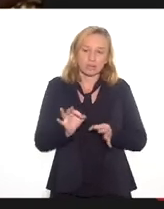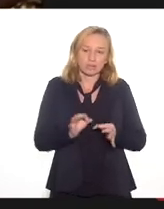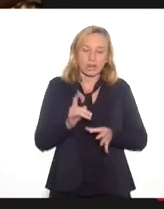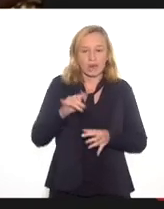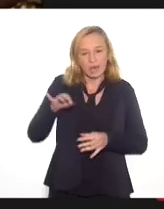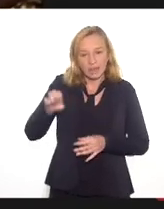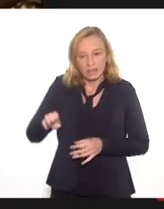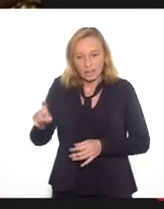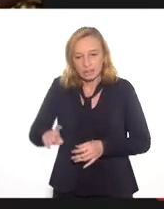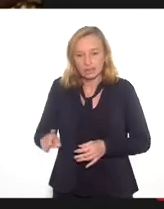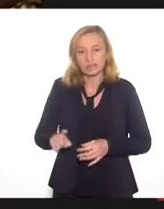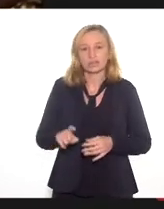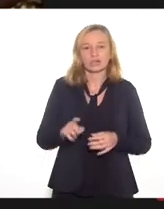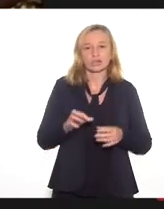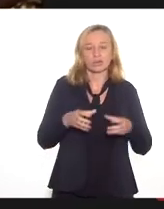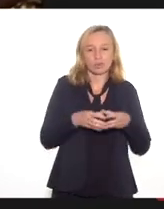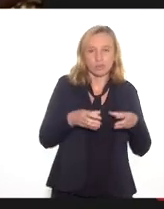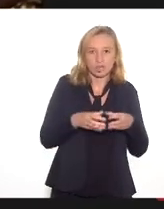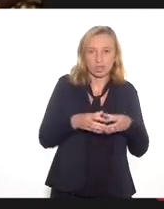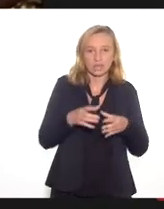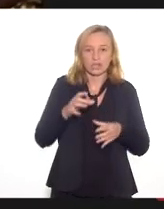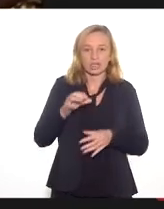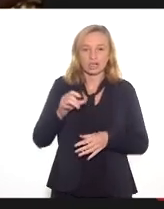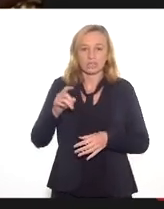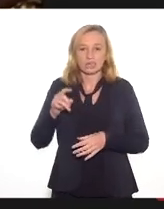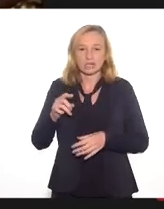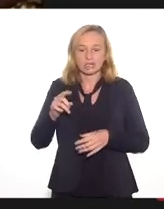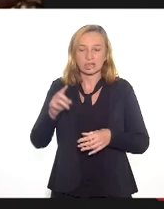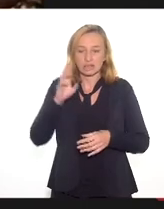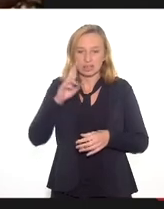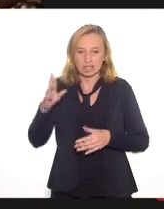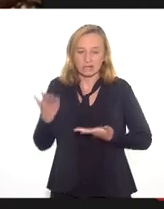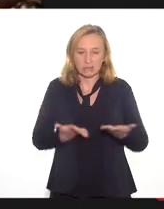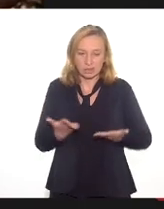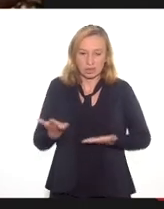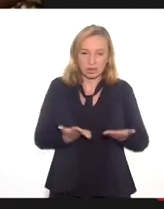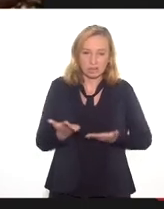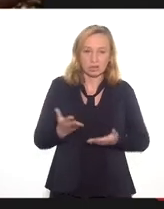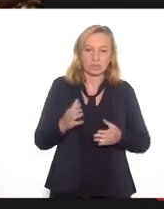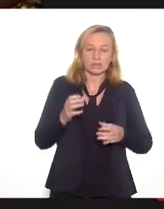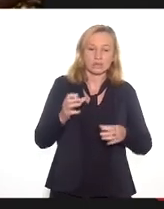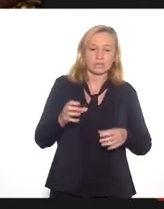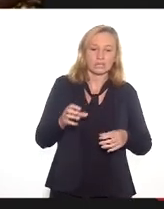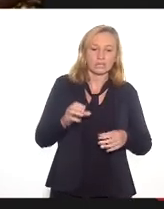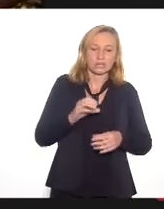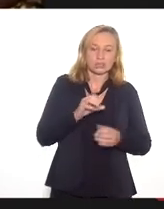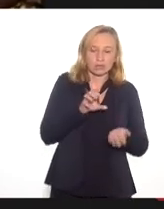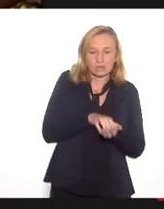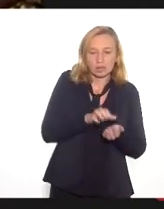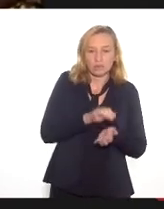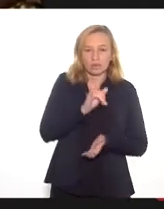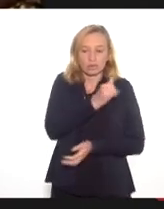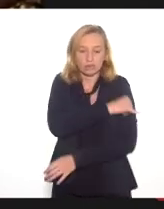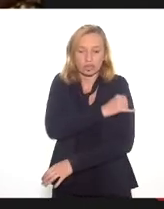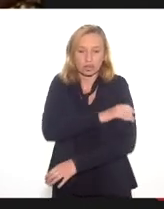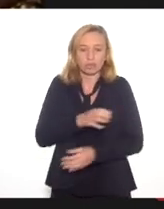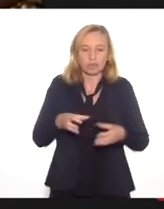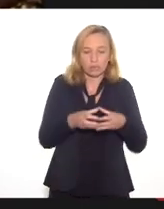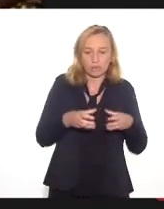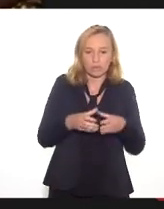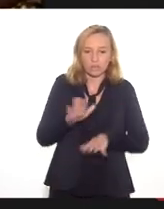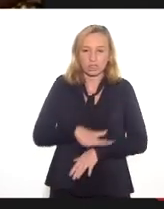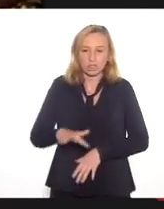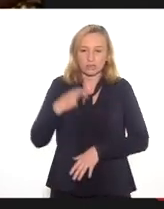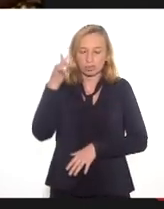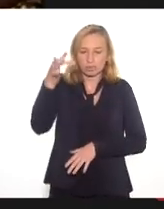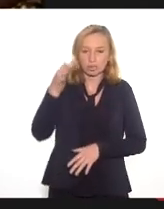Gericinó Comitê Servo do Senhor Canaã Santa Cruz no Rio de Janeiro Comitê Crianças Futuro do